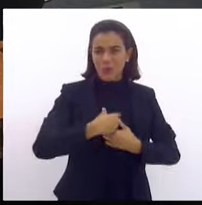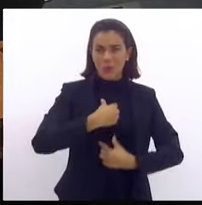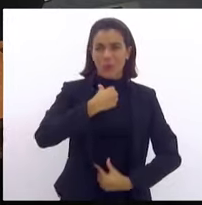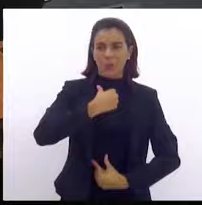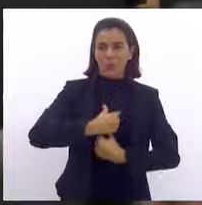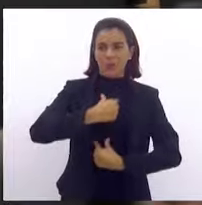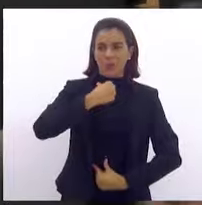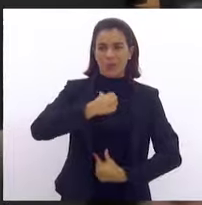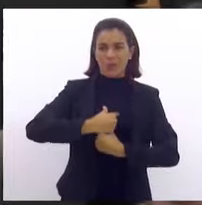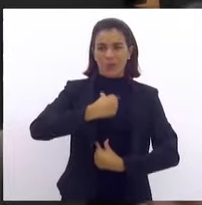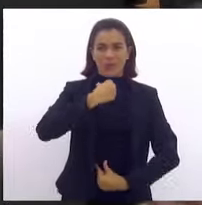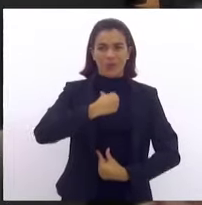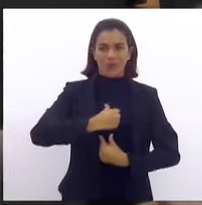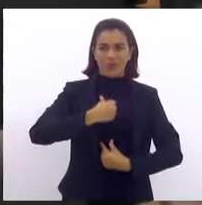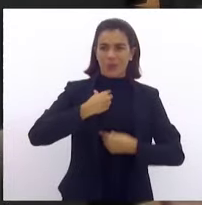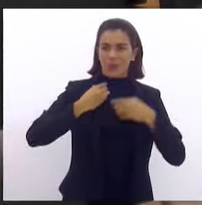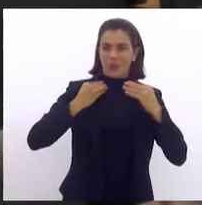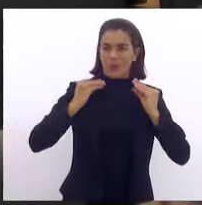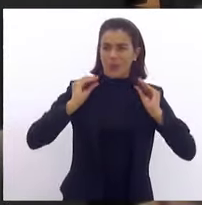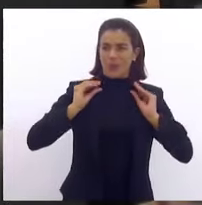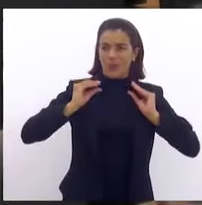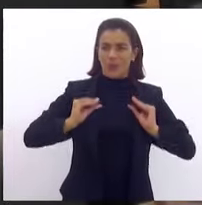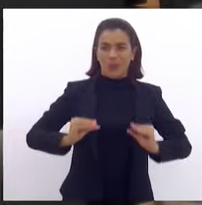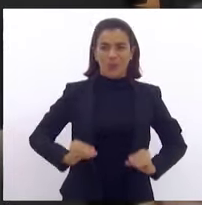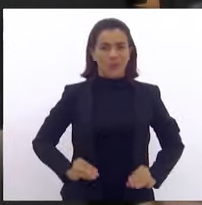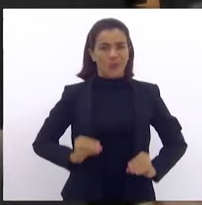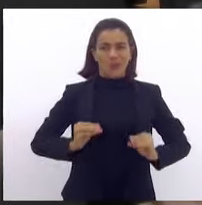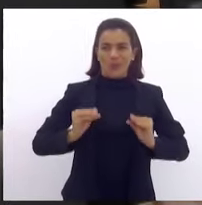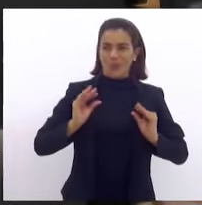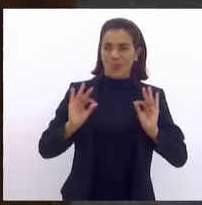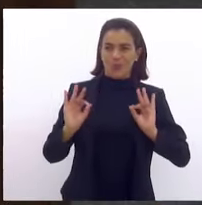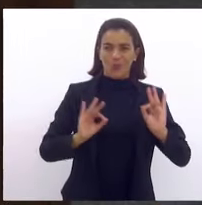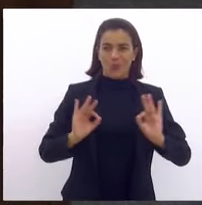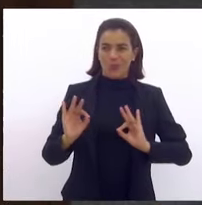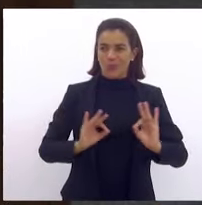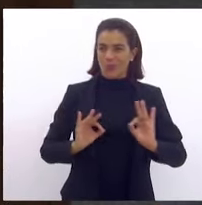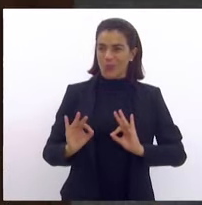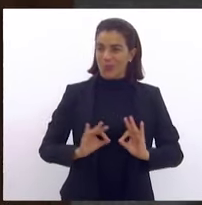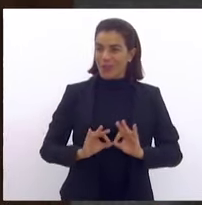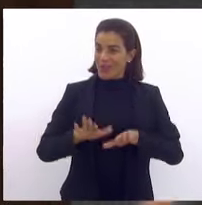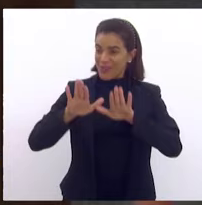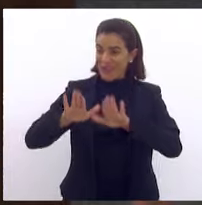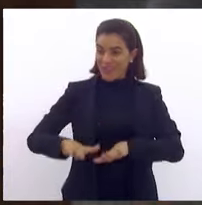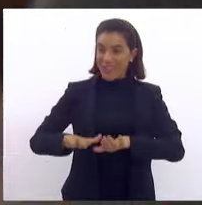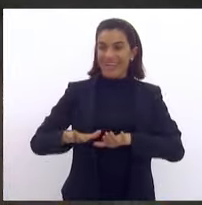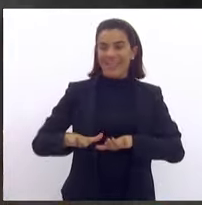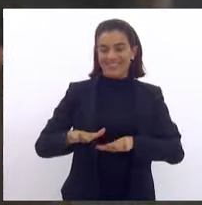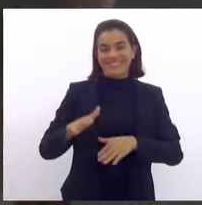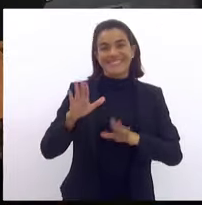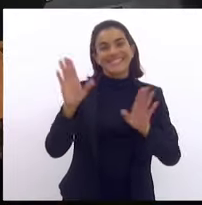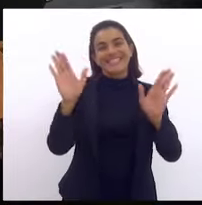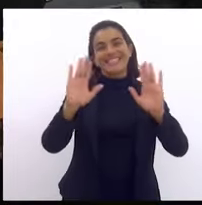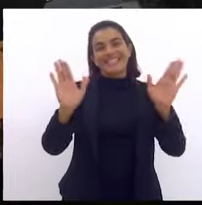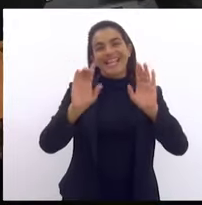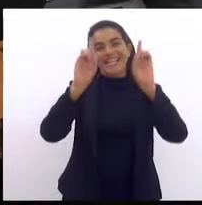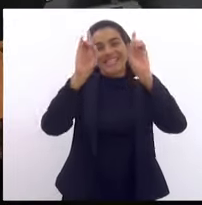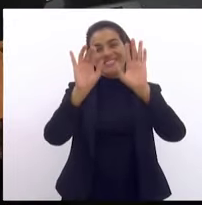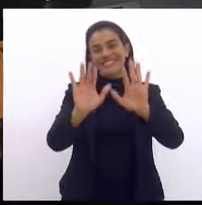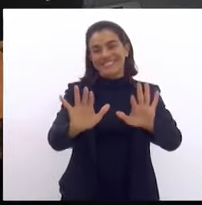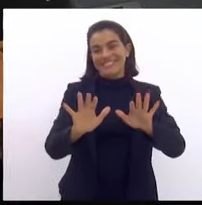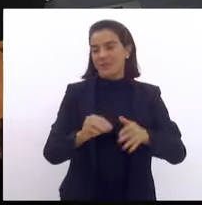gravata, todos arrumados, estão desde domingo e vão ficar até sábado. Que Deus abençoe